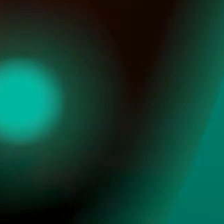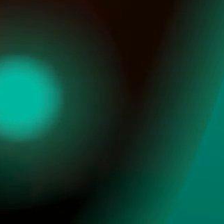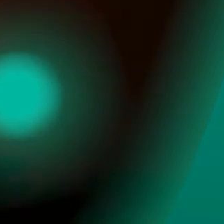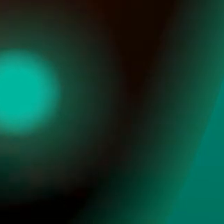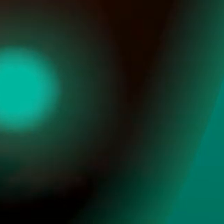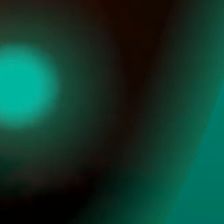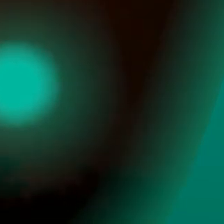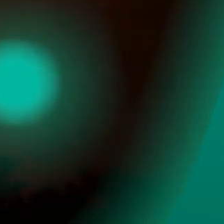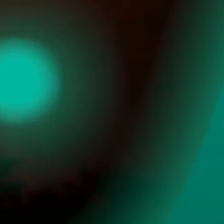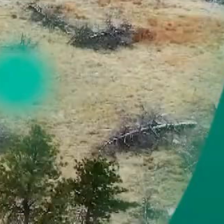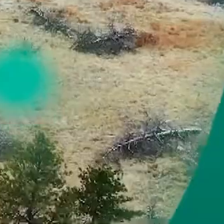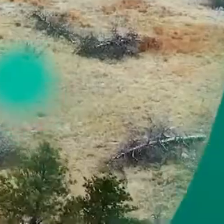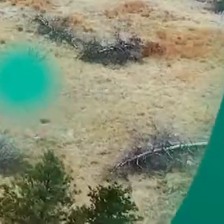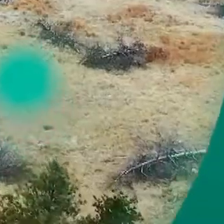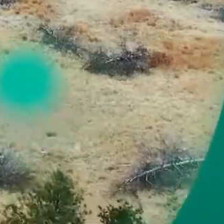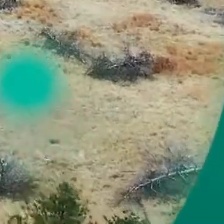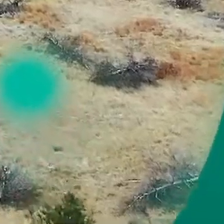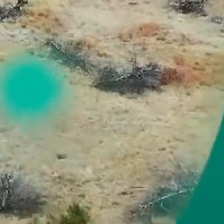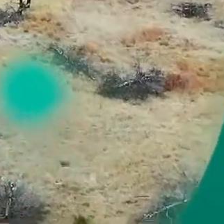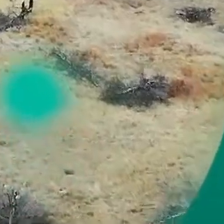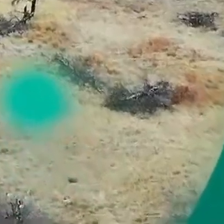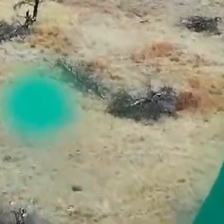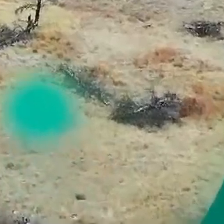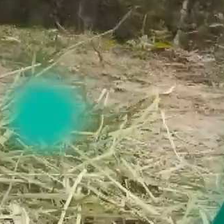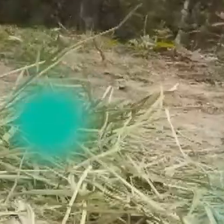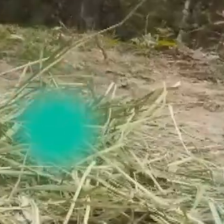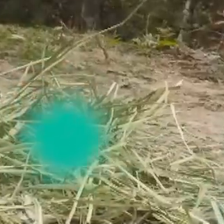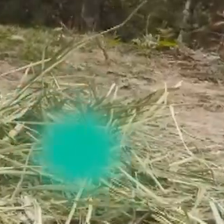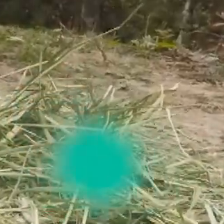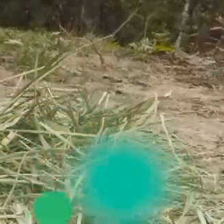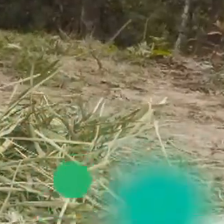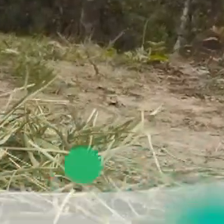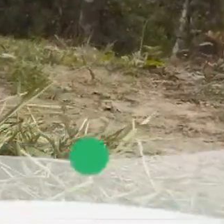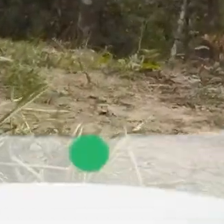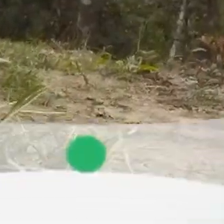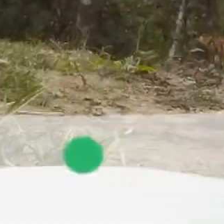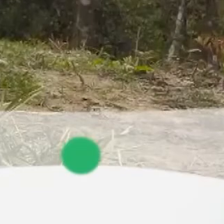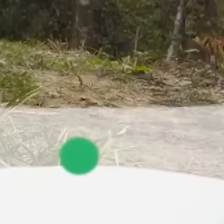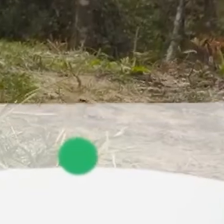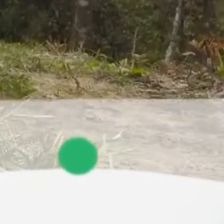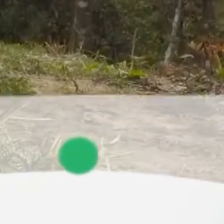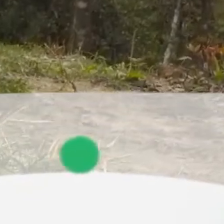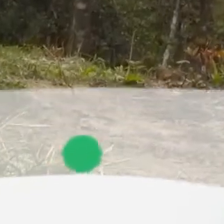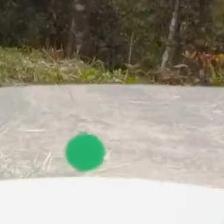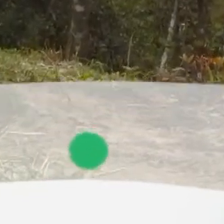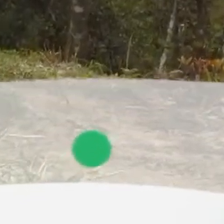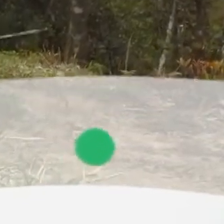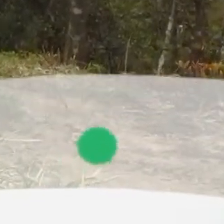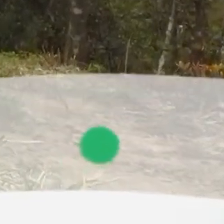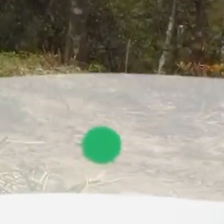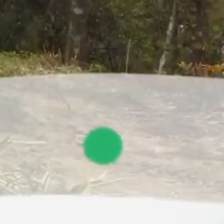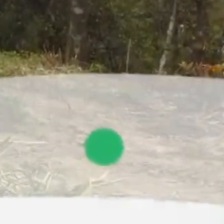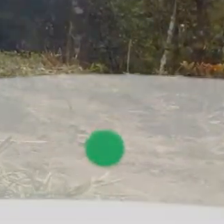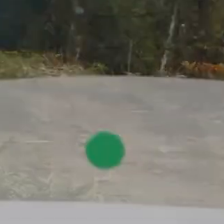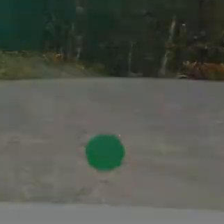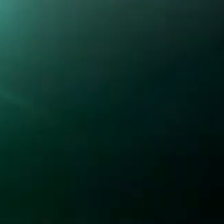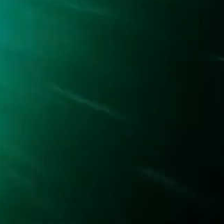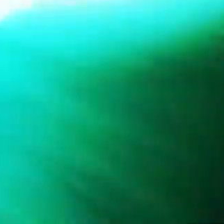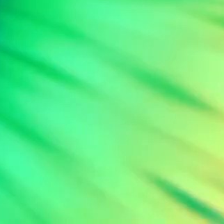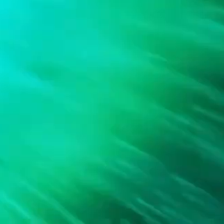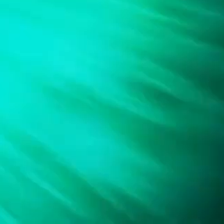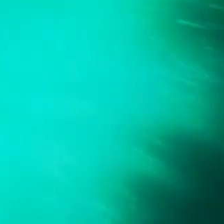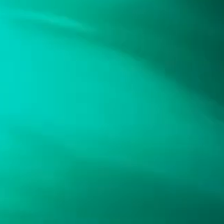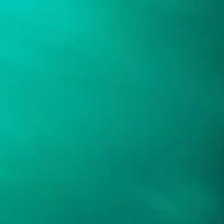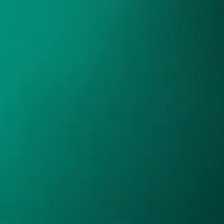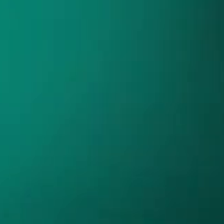a identificar e quantificar a emissão de gases relacionados ao efeito estufa. É no próximo Universiência. Até lá!